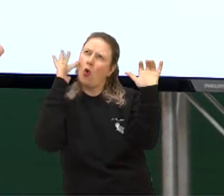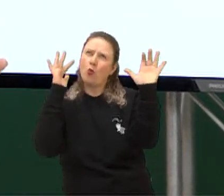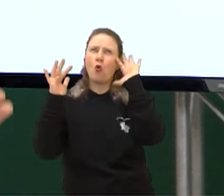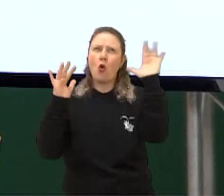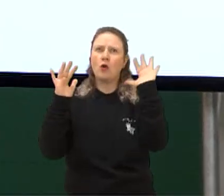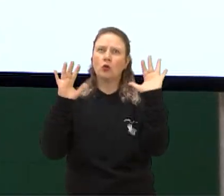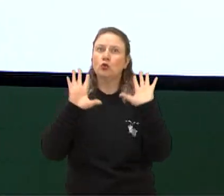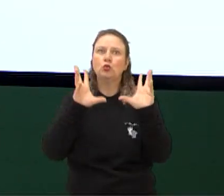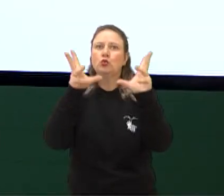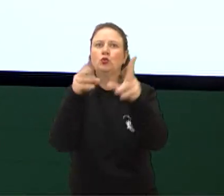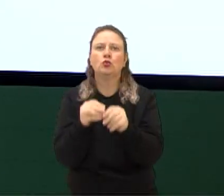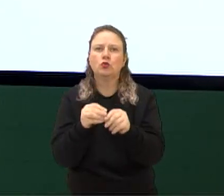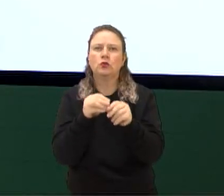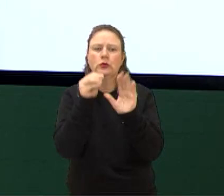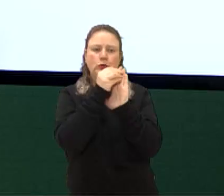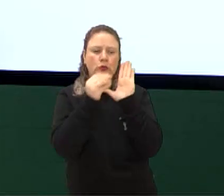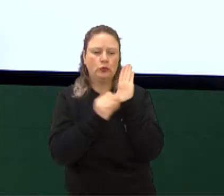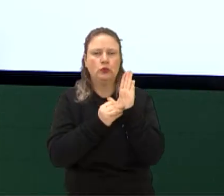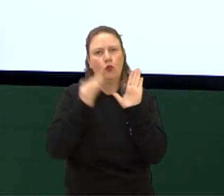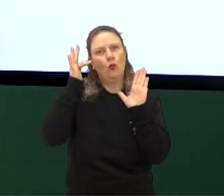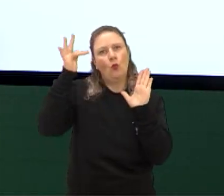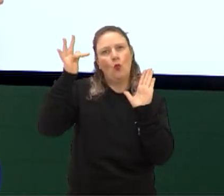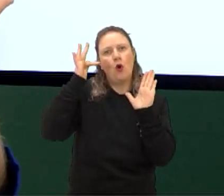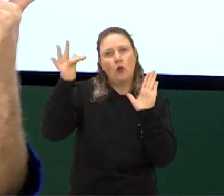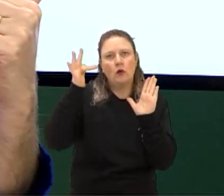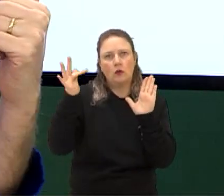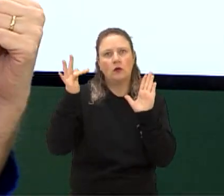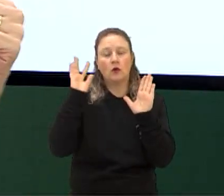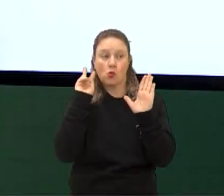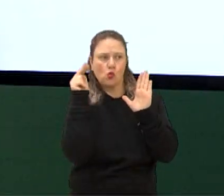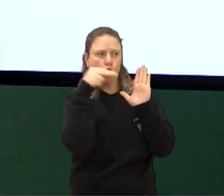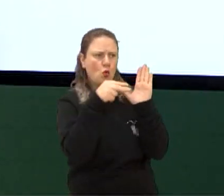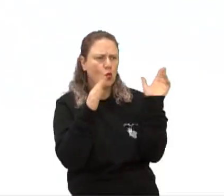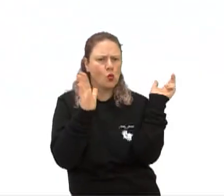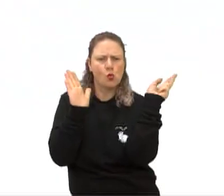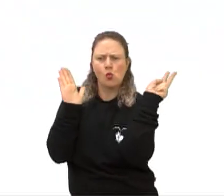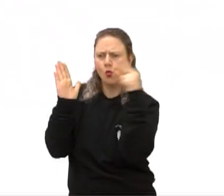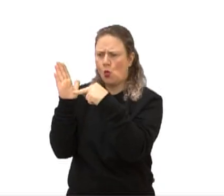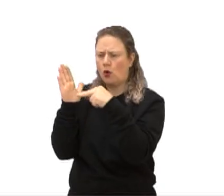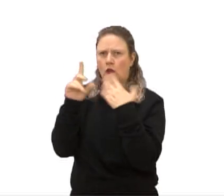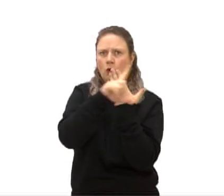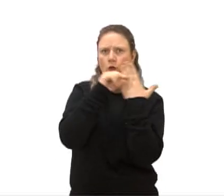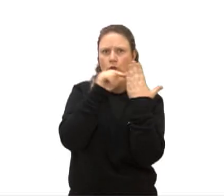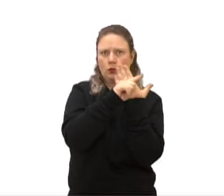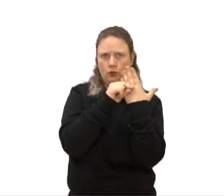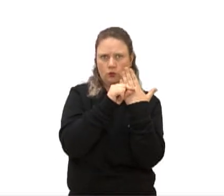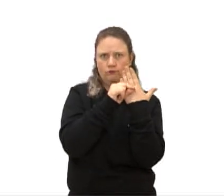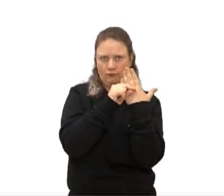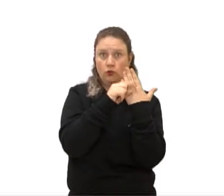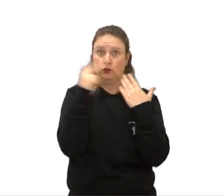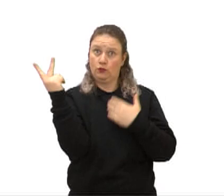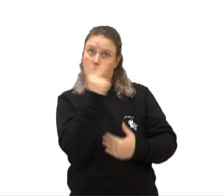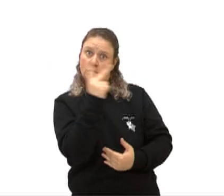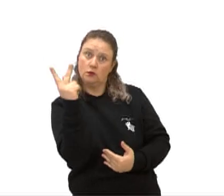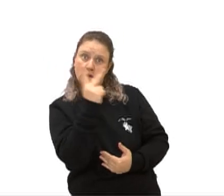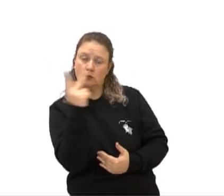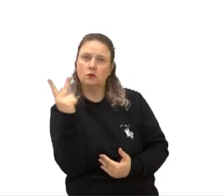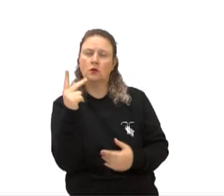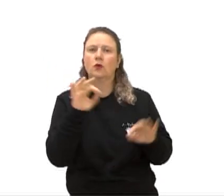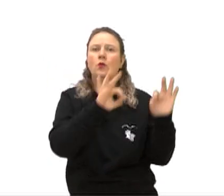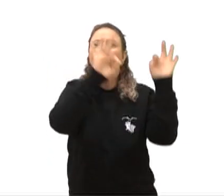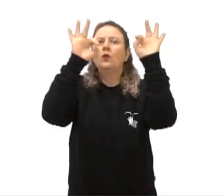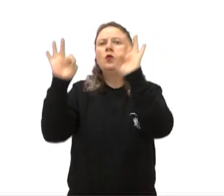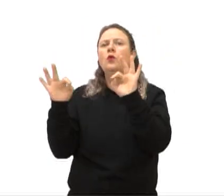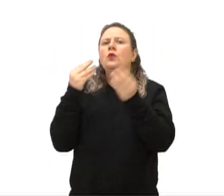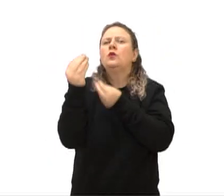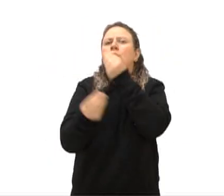filosofia, né, professor Alexandre, em algum momento a gente vai voltar para esses dois autores, tá? Então a gente vai ver a partir desse slide